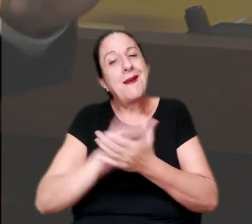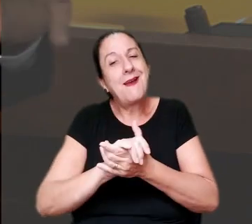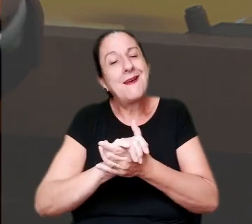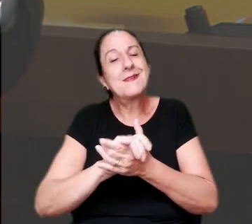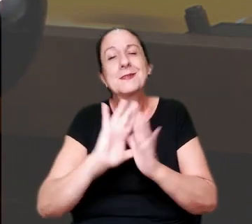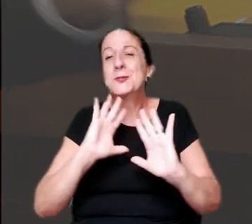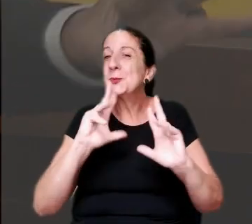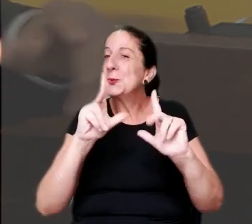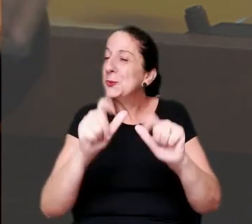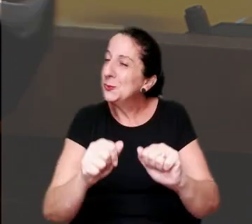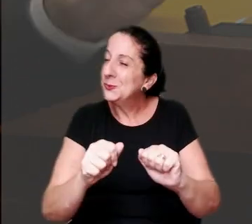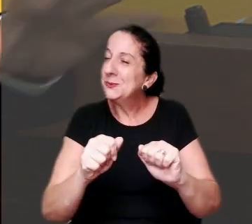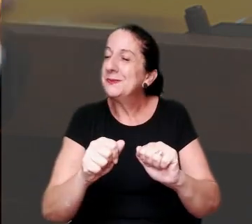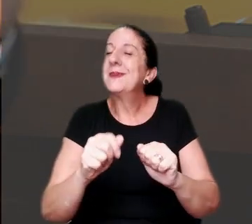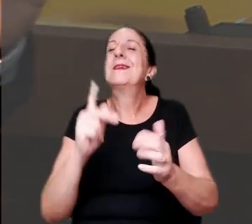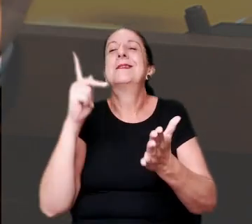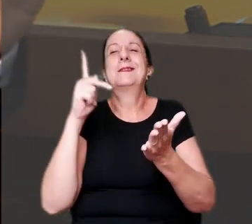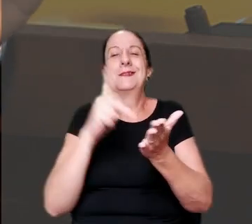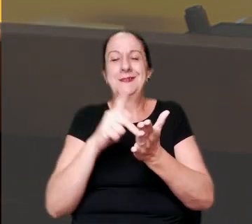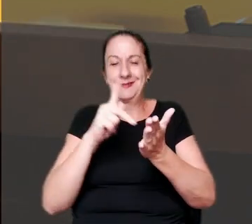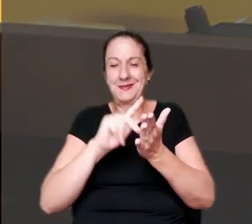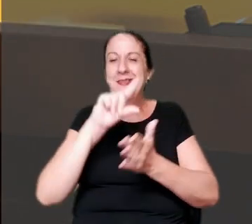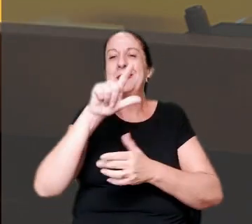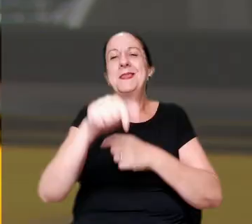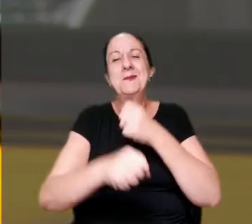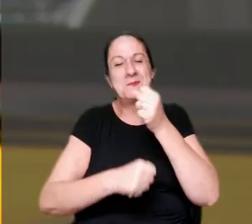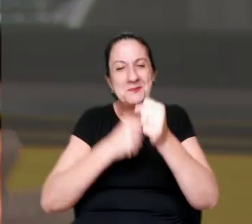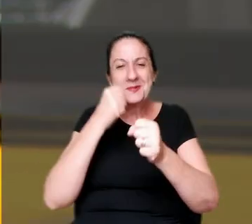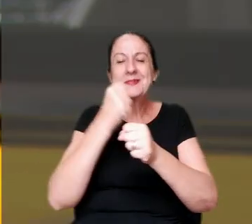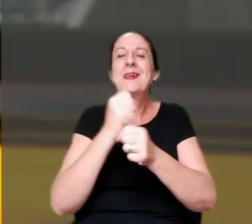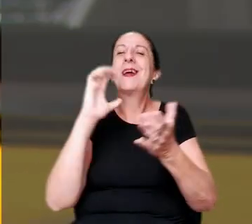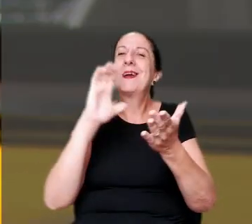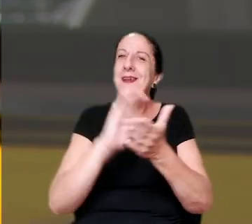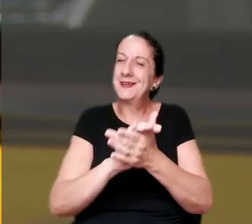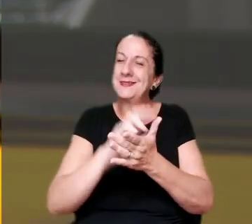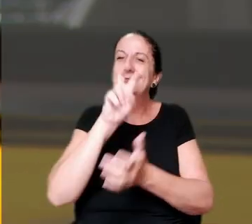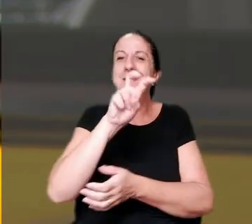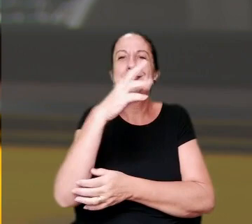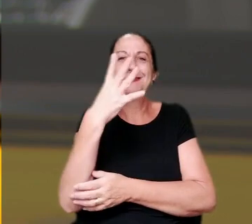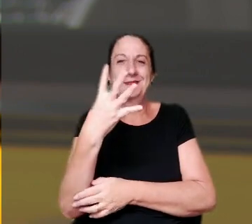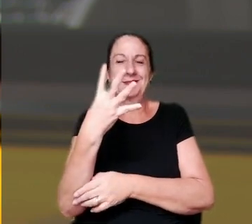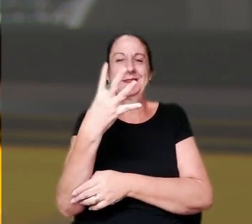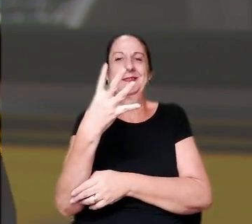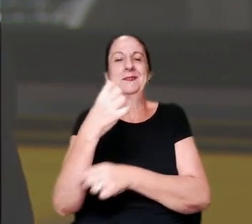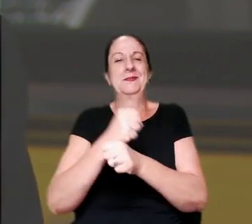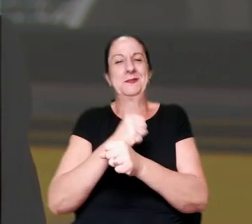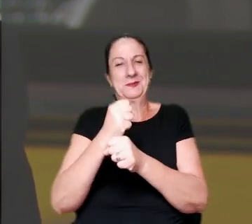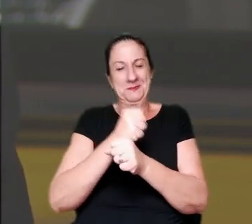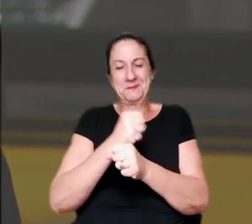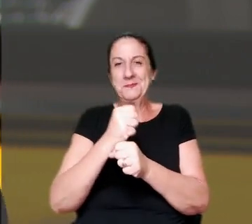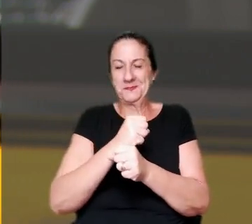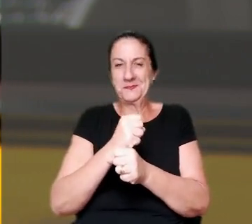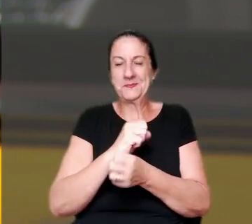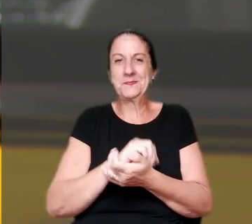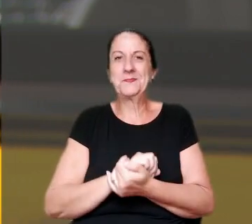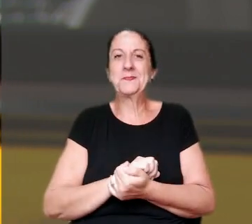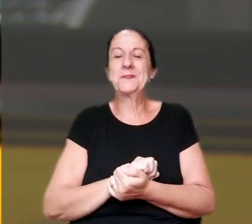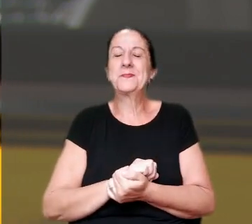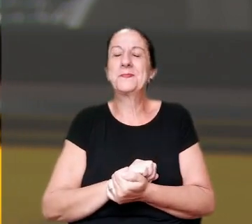olha, vou casar com você e tudo mais, pá, pá, pá. E realmente, depois de tantos anos, estamos casados já há 54 anos.